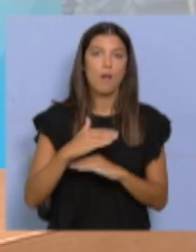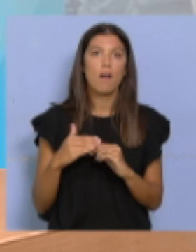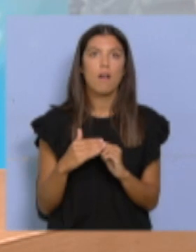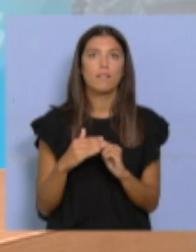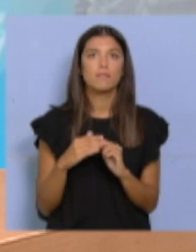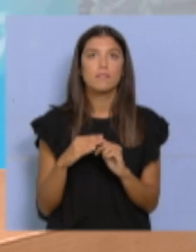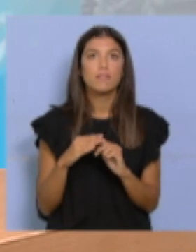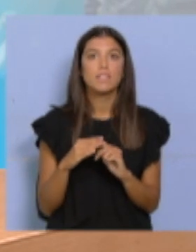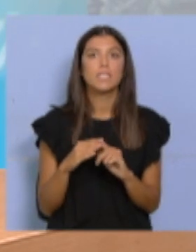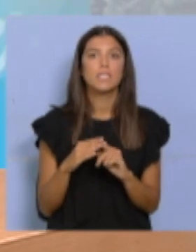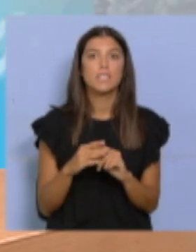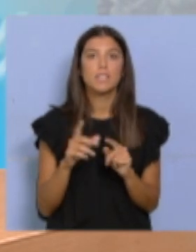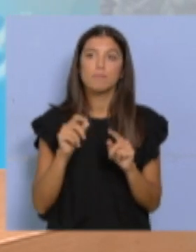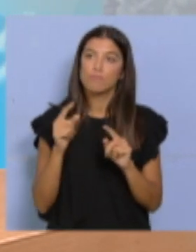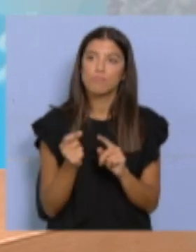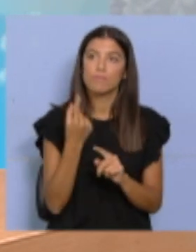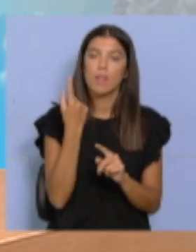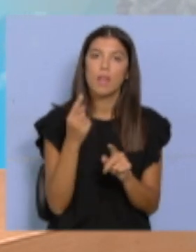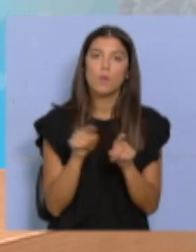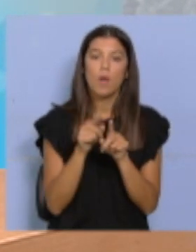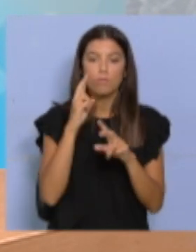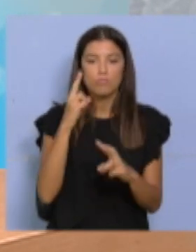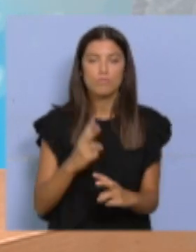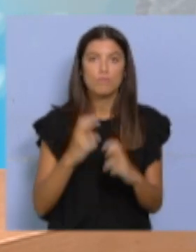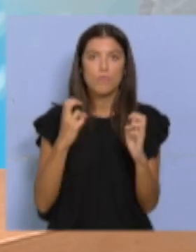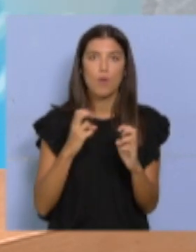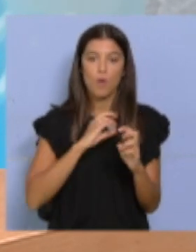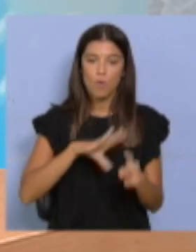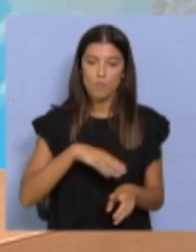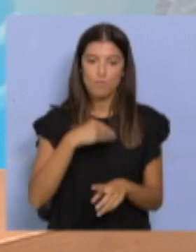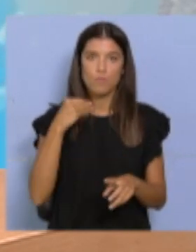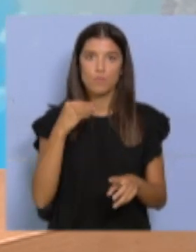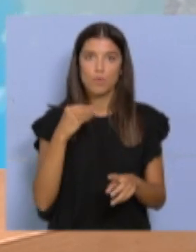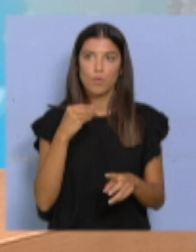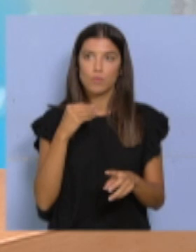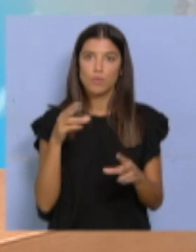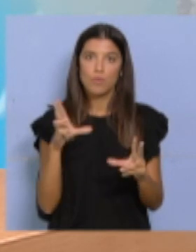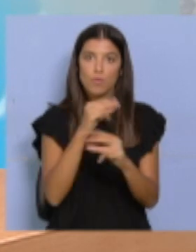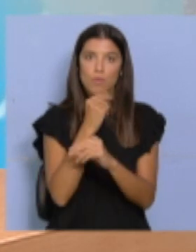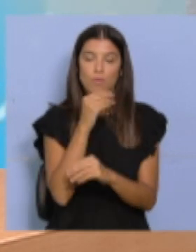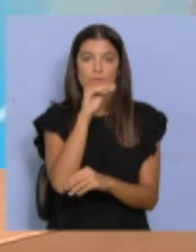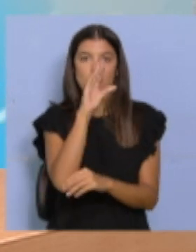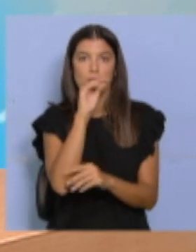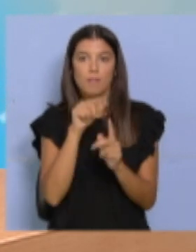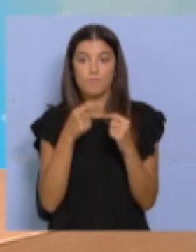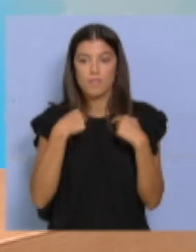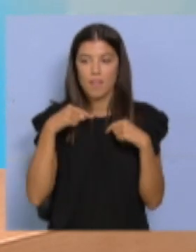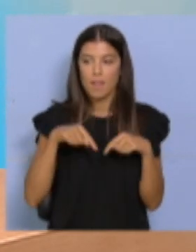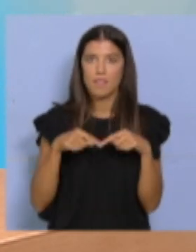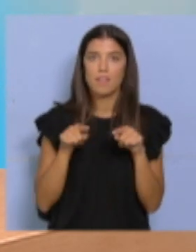E em primeiro lugar foi assim uma descoberta de um admirável mundo novo, né? Mesmo aqui, quando a gente fala da Amazónia, é